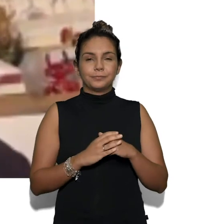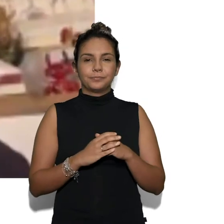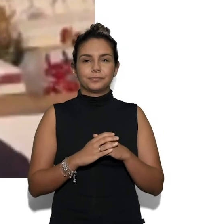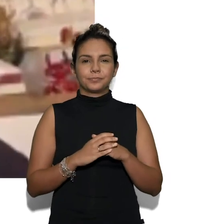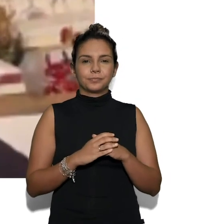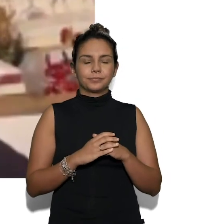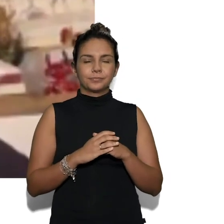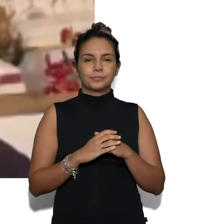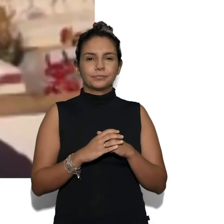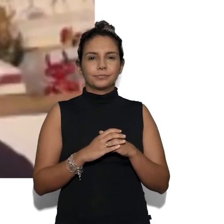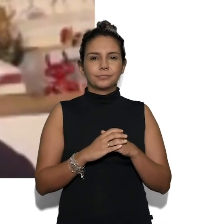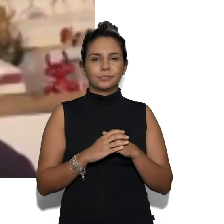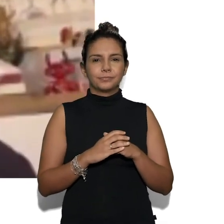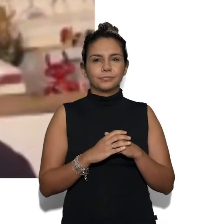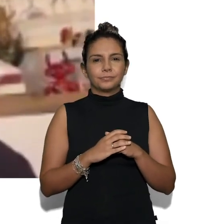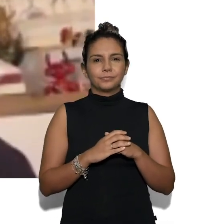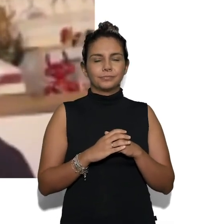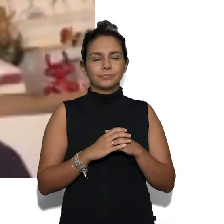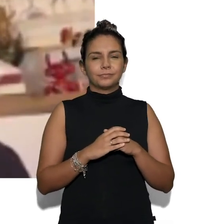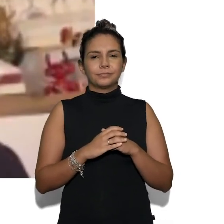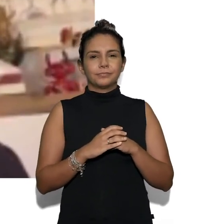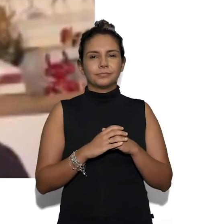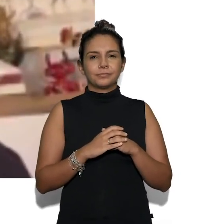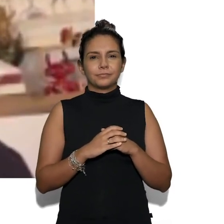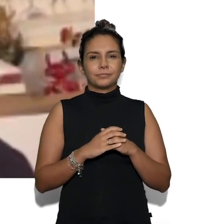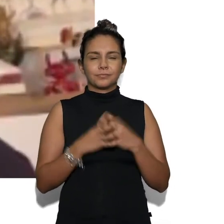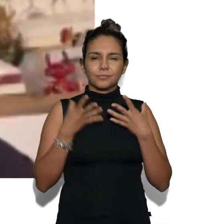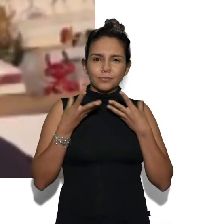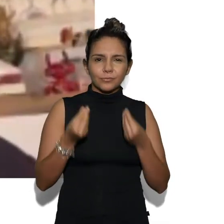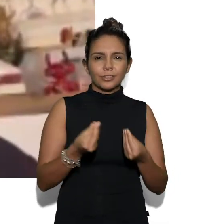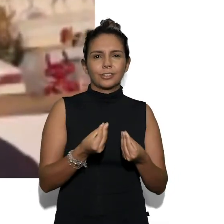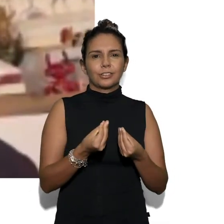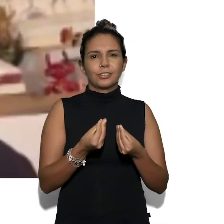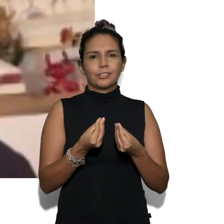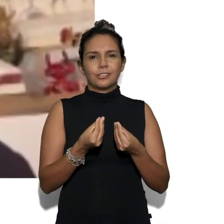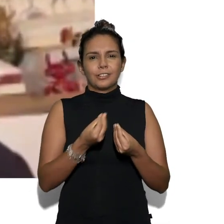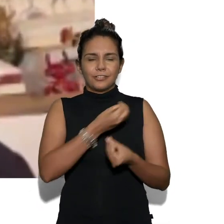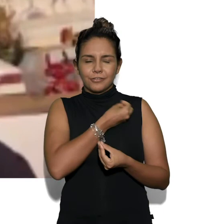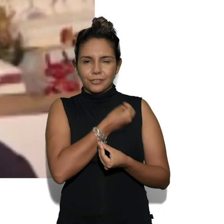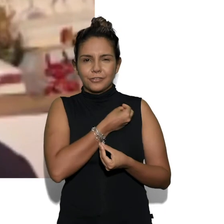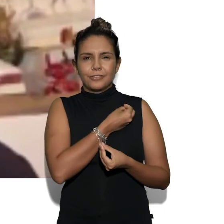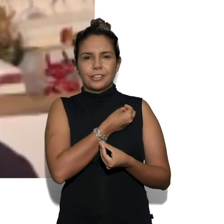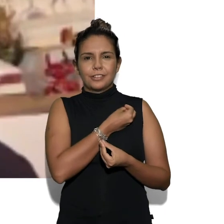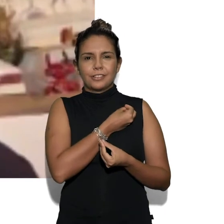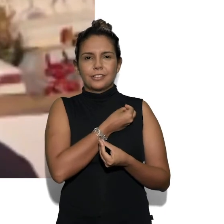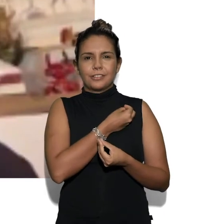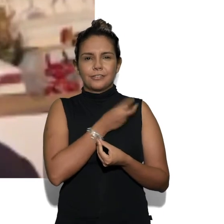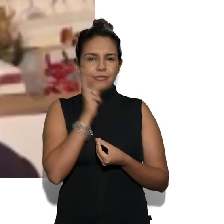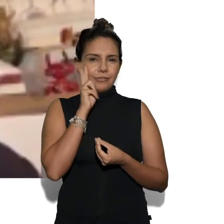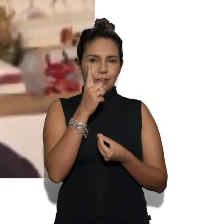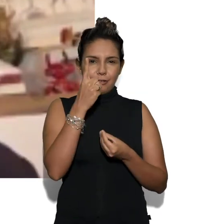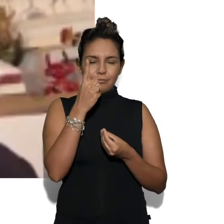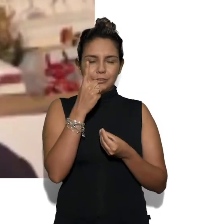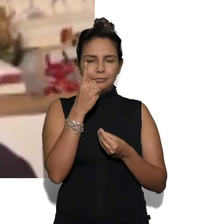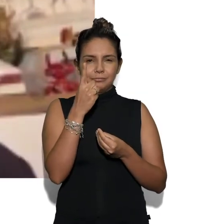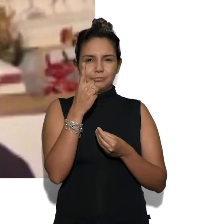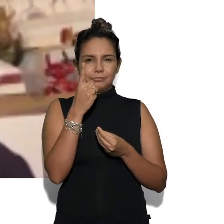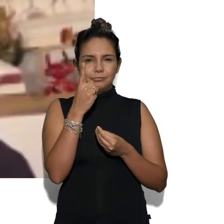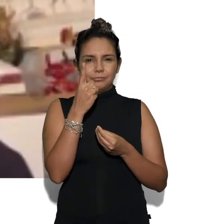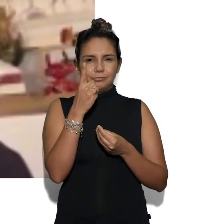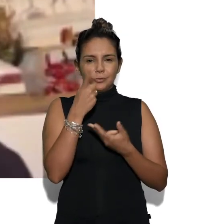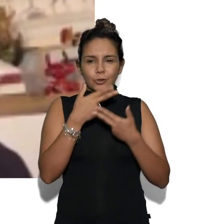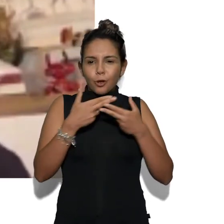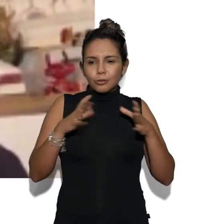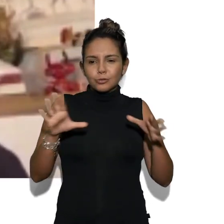de muitas temperaturas, de muitas mundividências, havendo uma comunhão de muitas